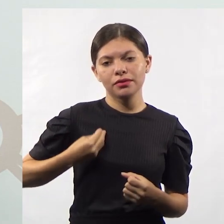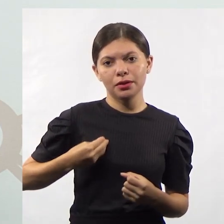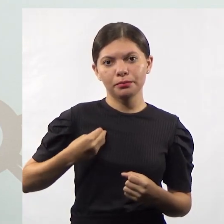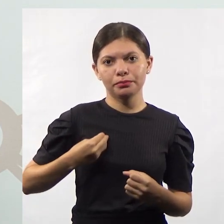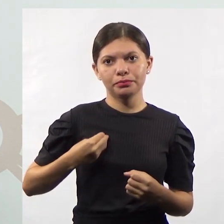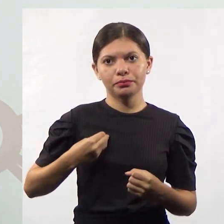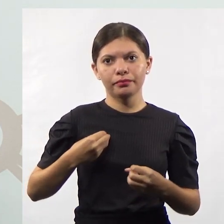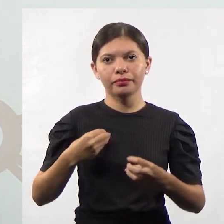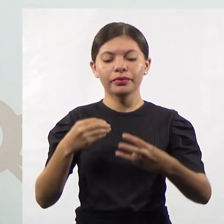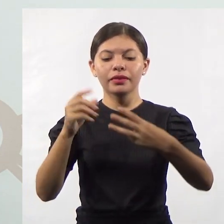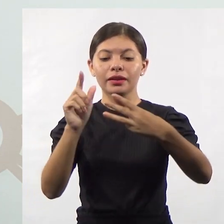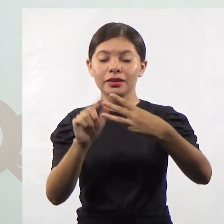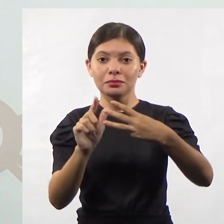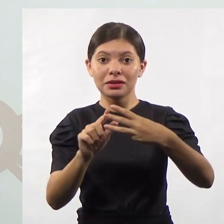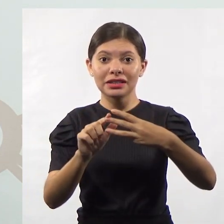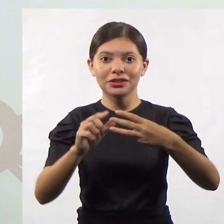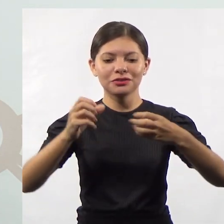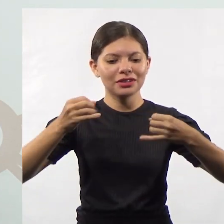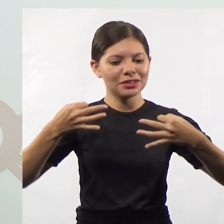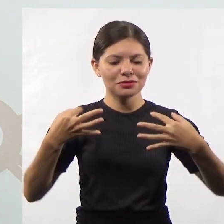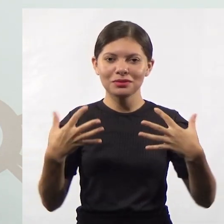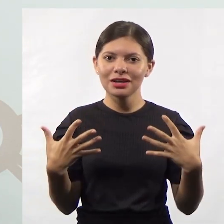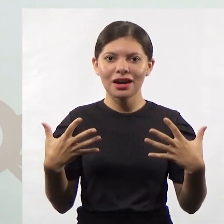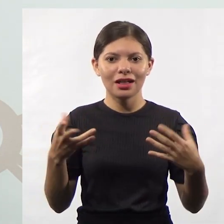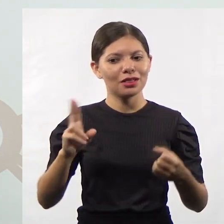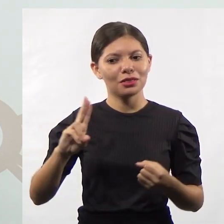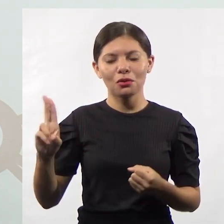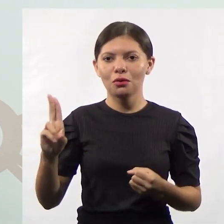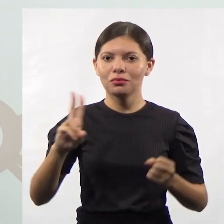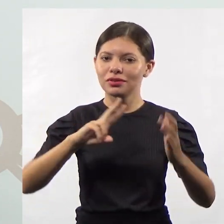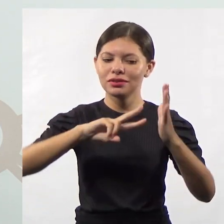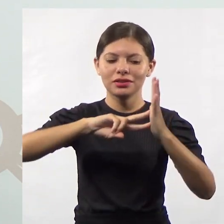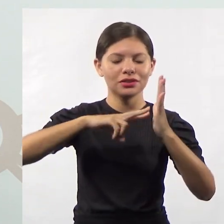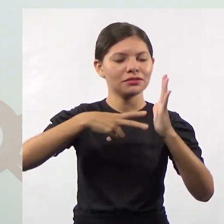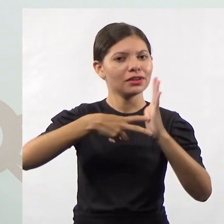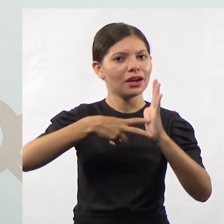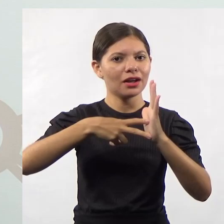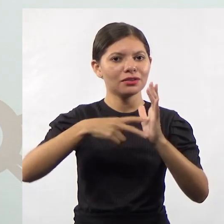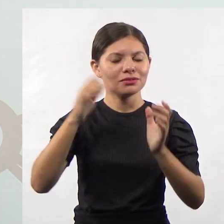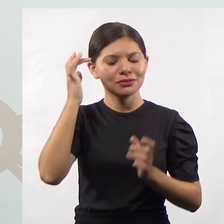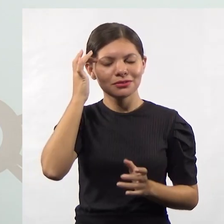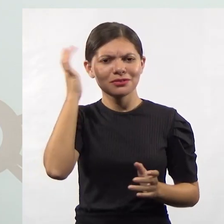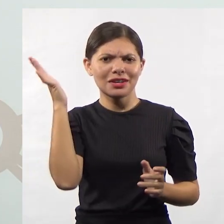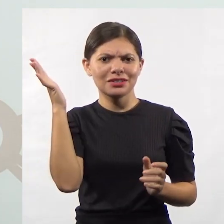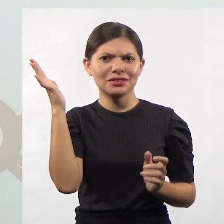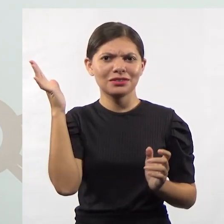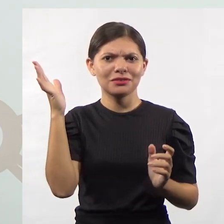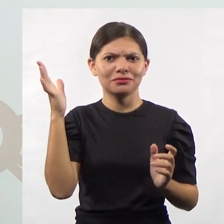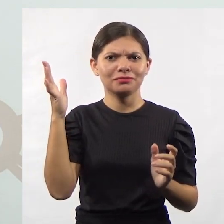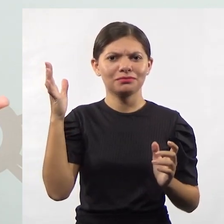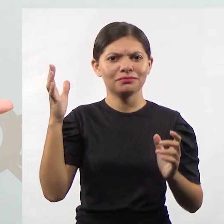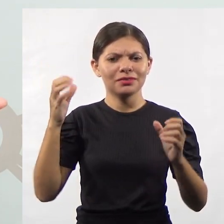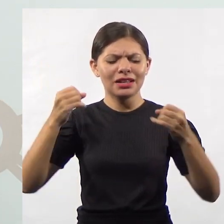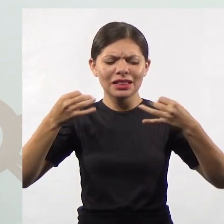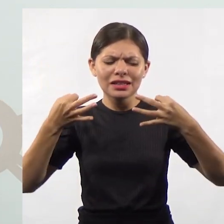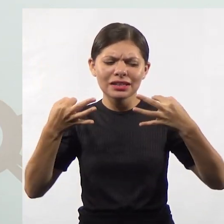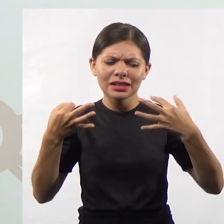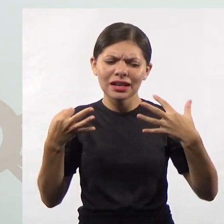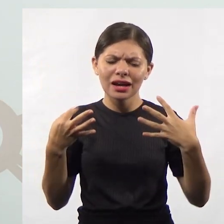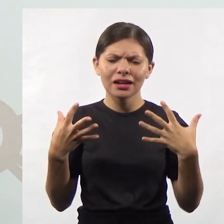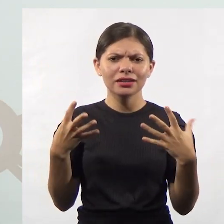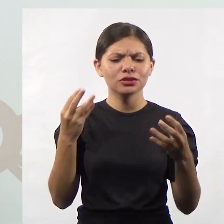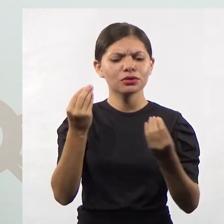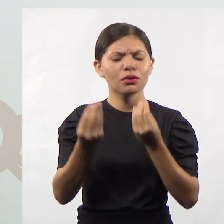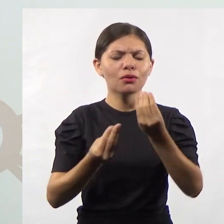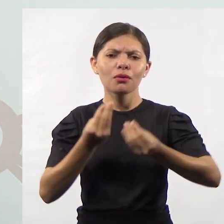vai explicar. Os nomes, eles já dizem tudo. Você vai explicar, pormenorizar, detalhar